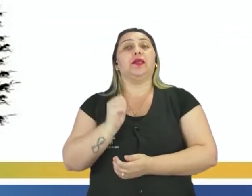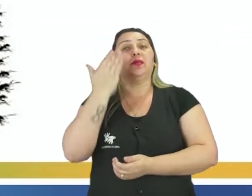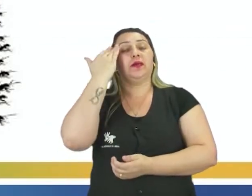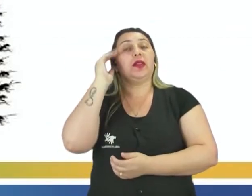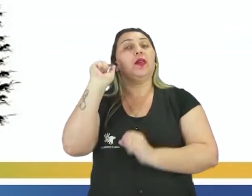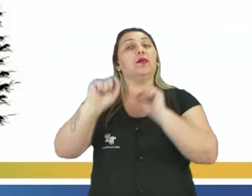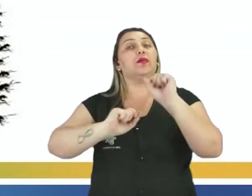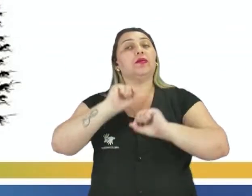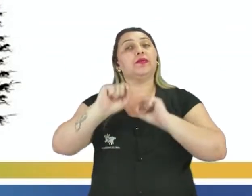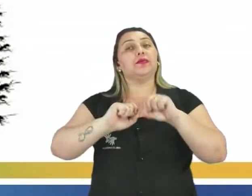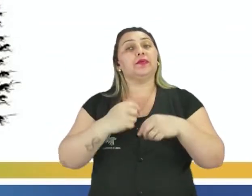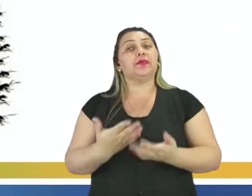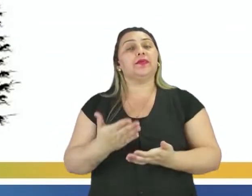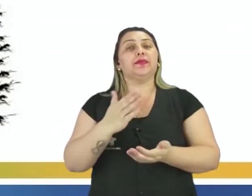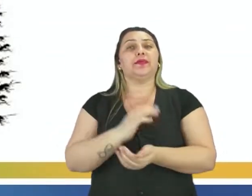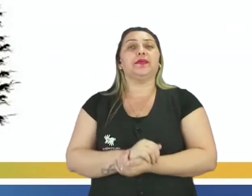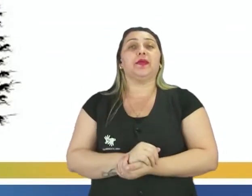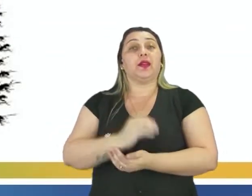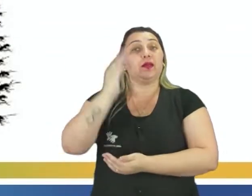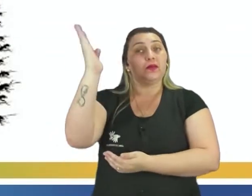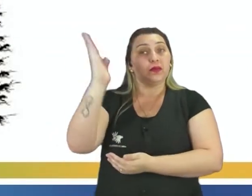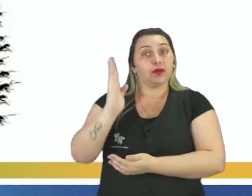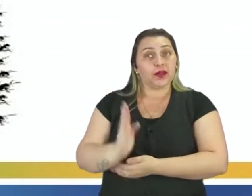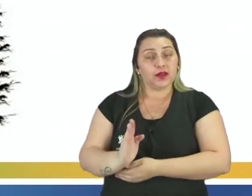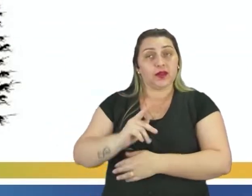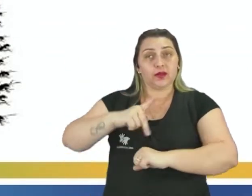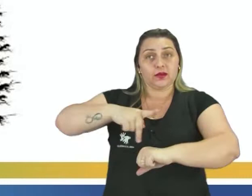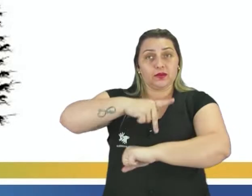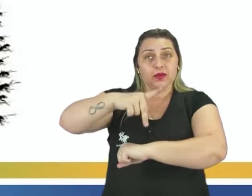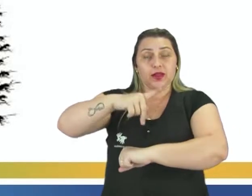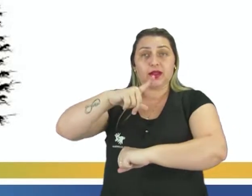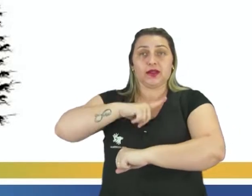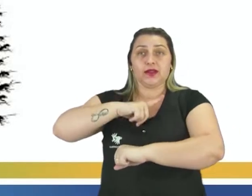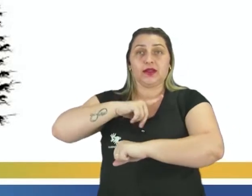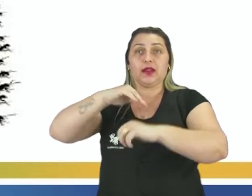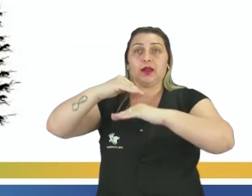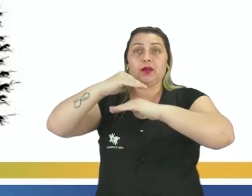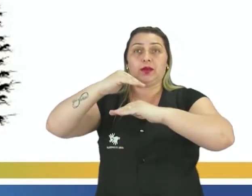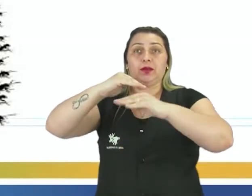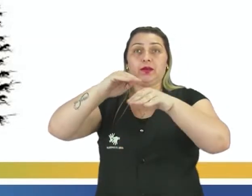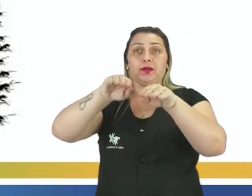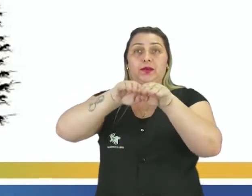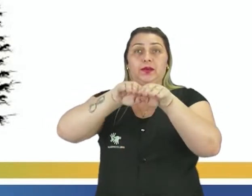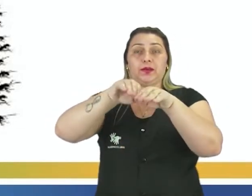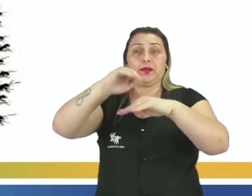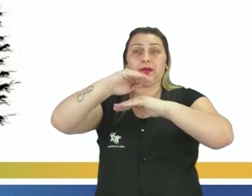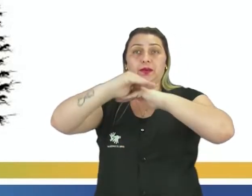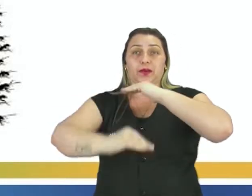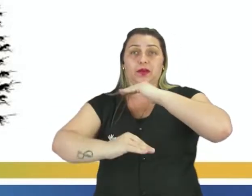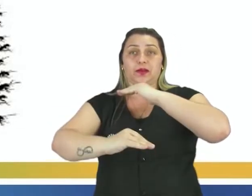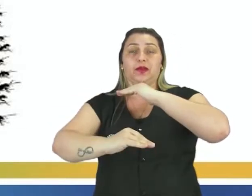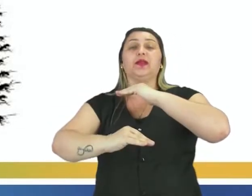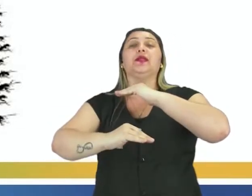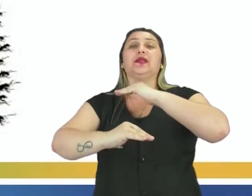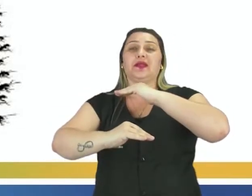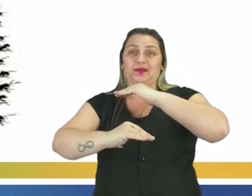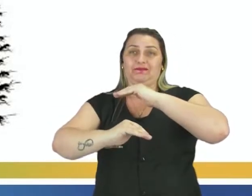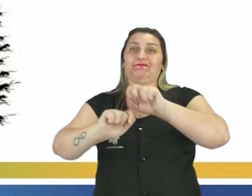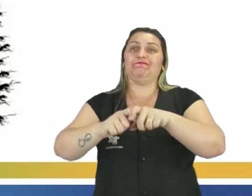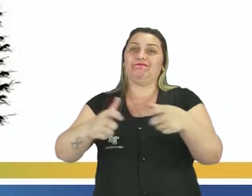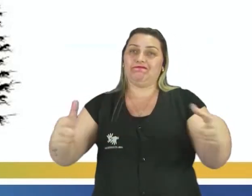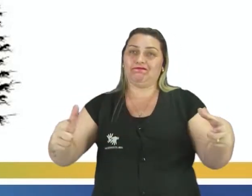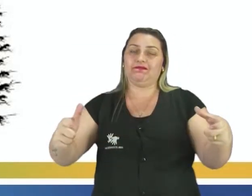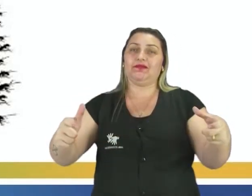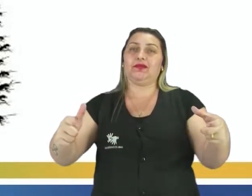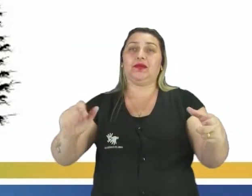que o Brasil é um país que tem uma desigualdade na distribuição de renda muito grande.